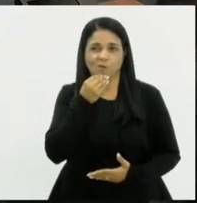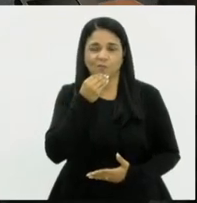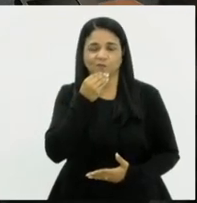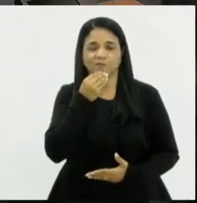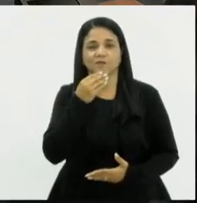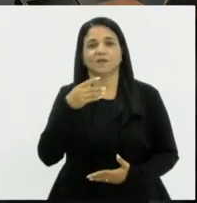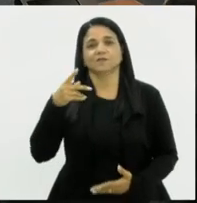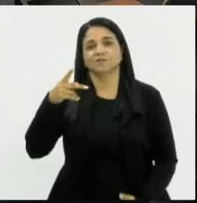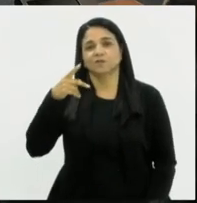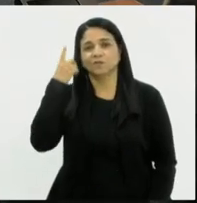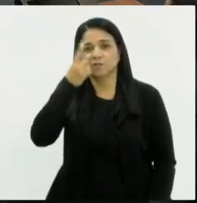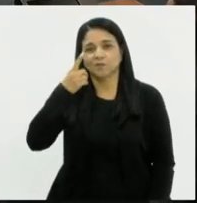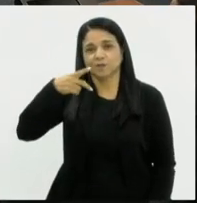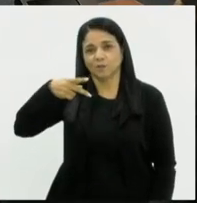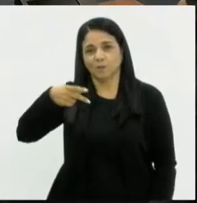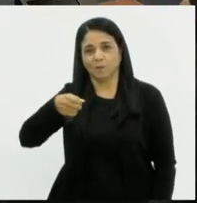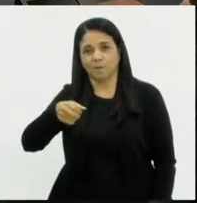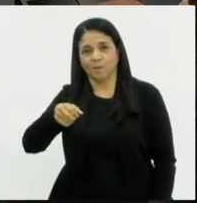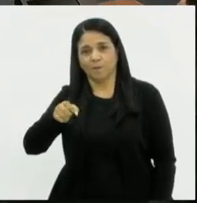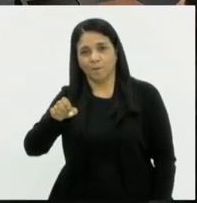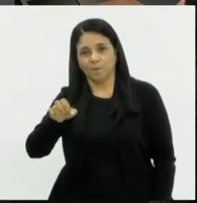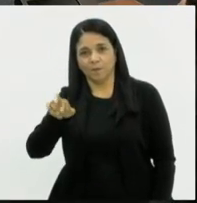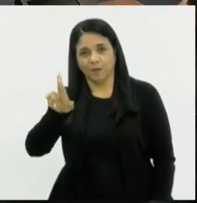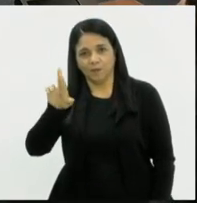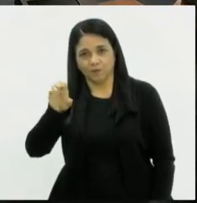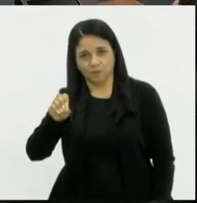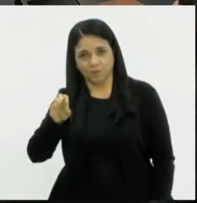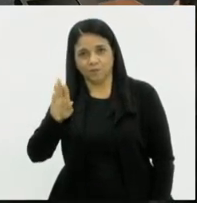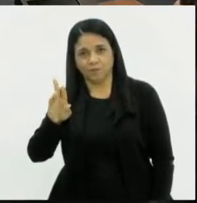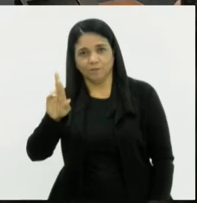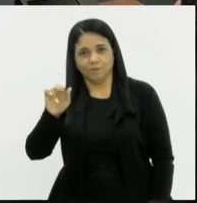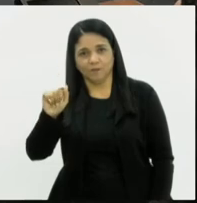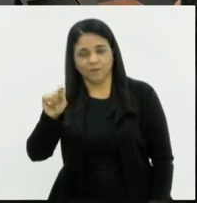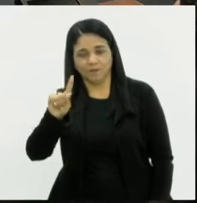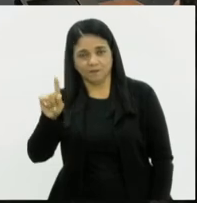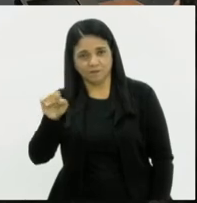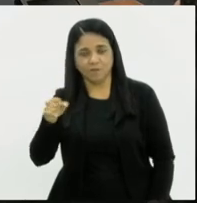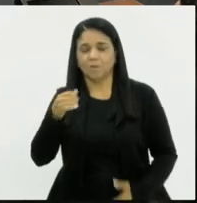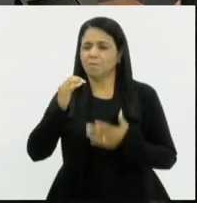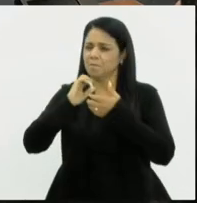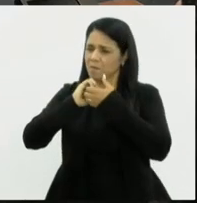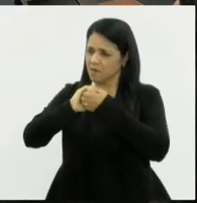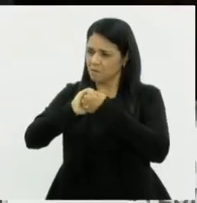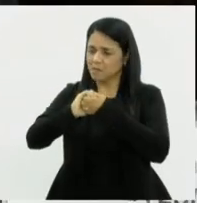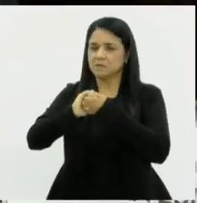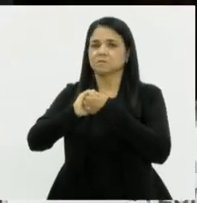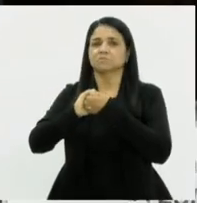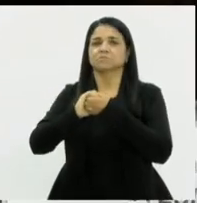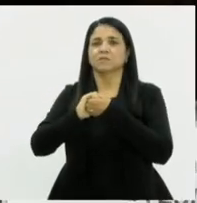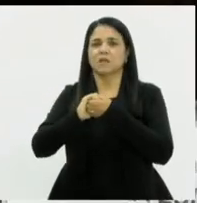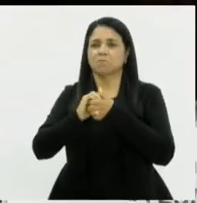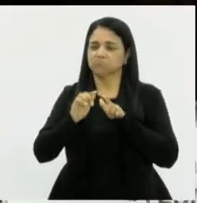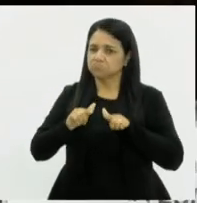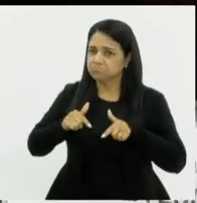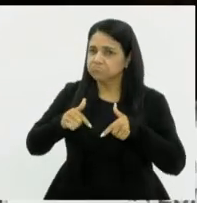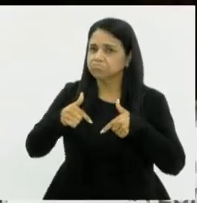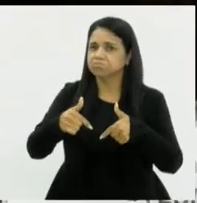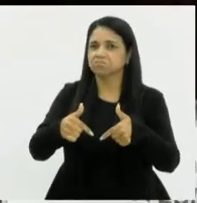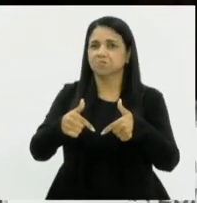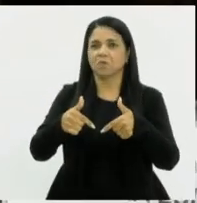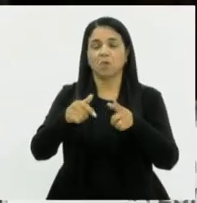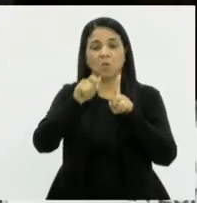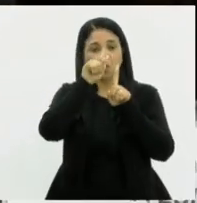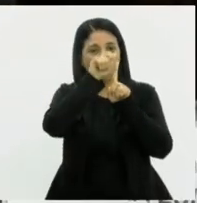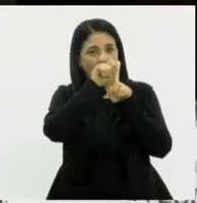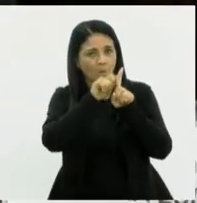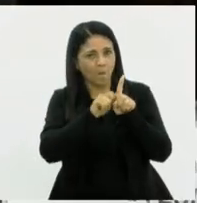Brazão. Já lhe parabenizo pela atitude. Não poderia, num mês tão